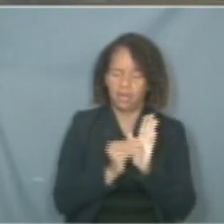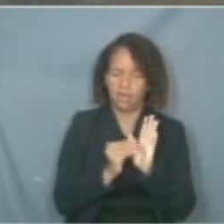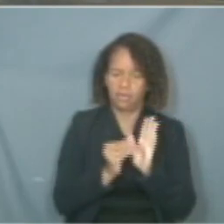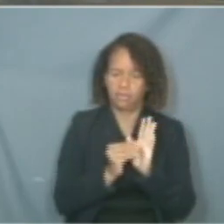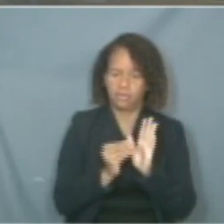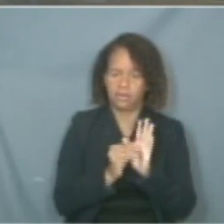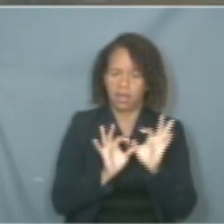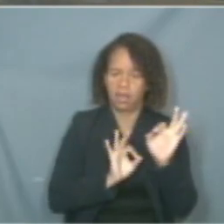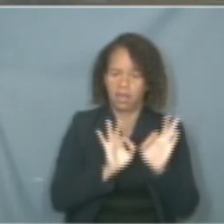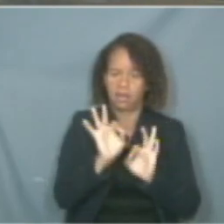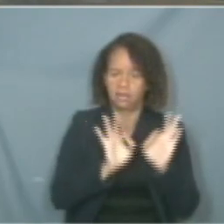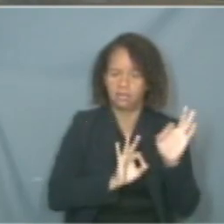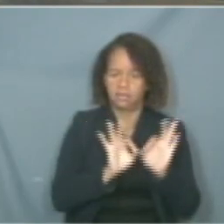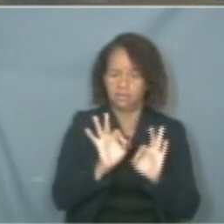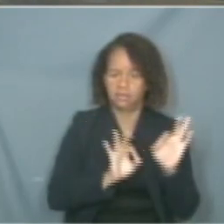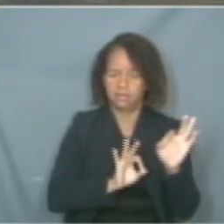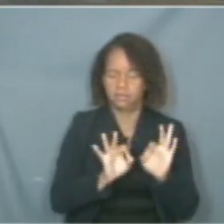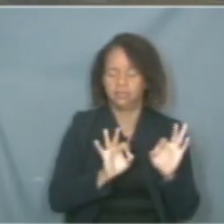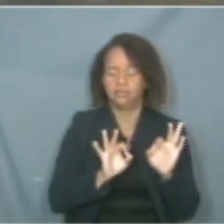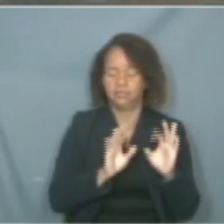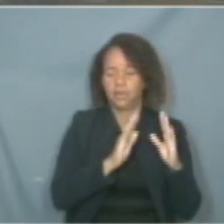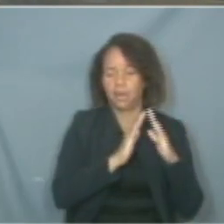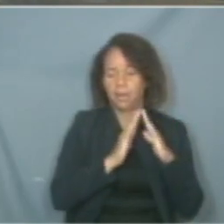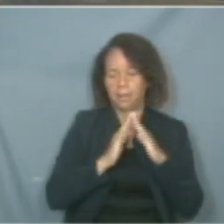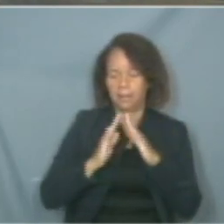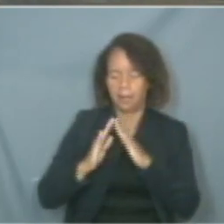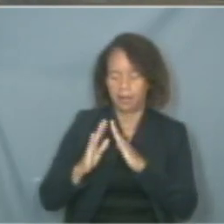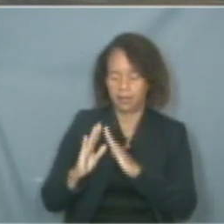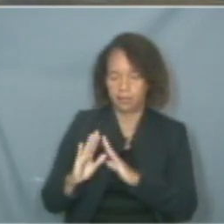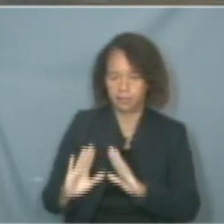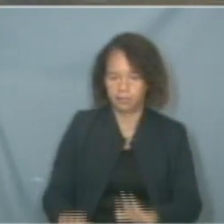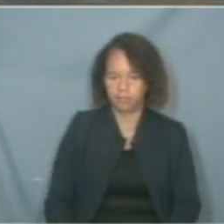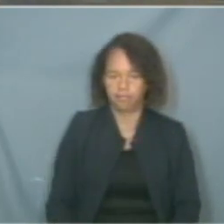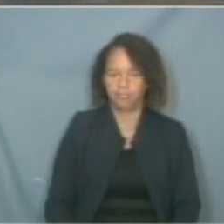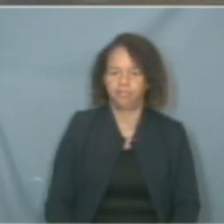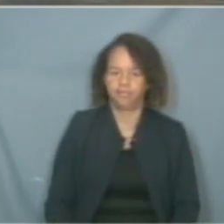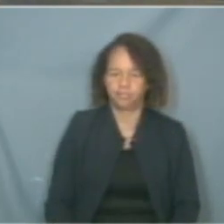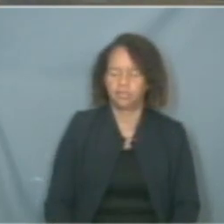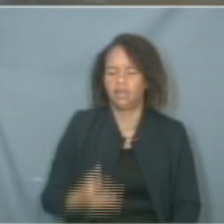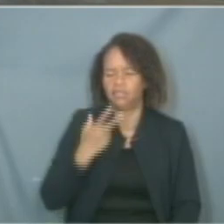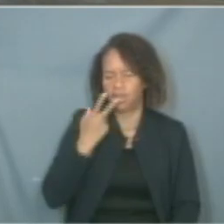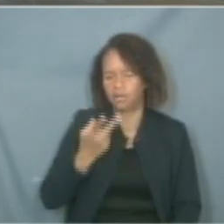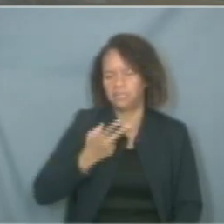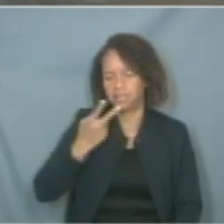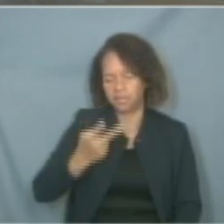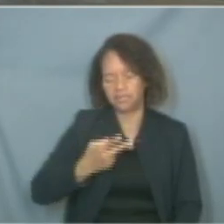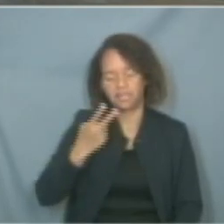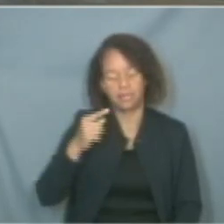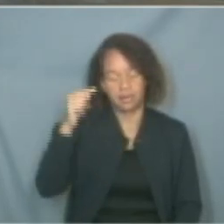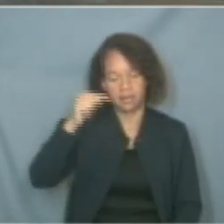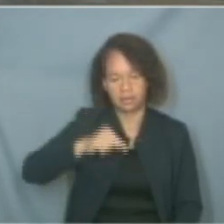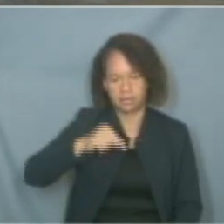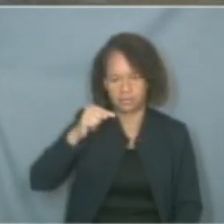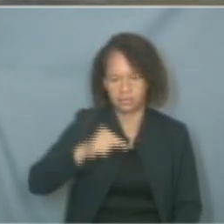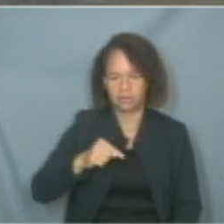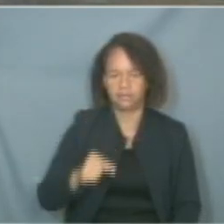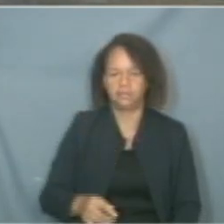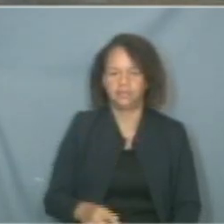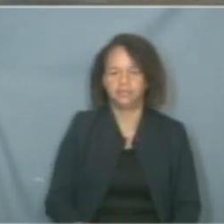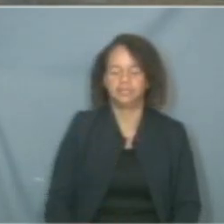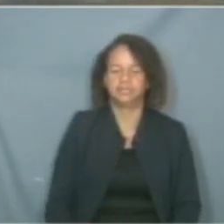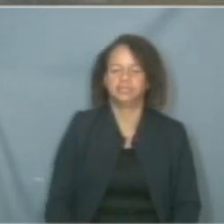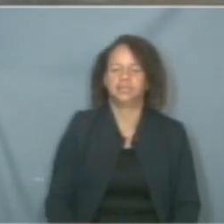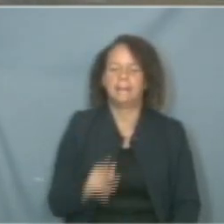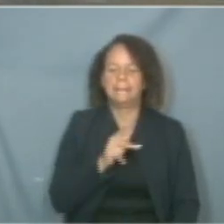falta de planejamento urbano. Muito se falou também, vereador Eduardo